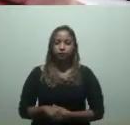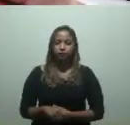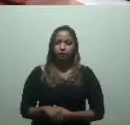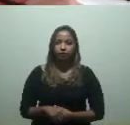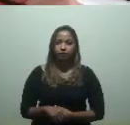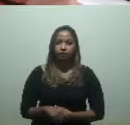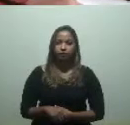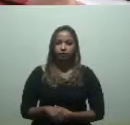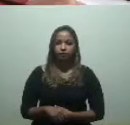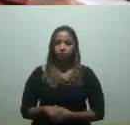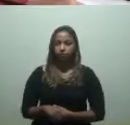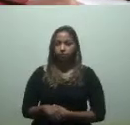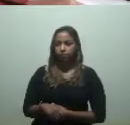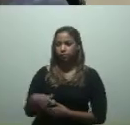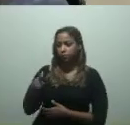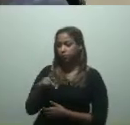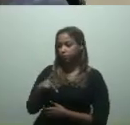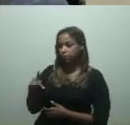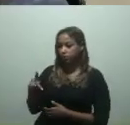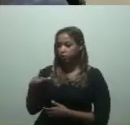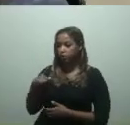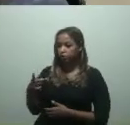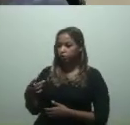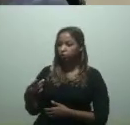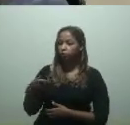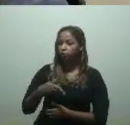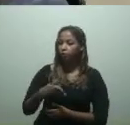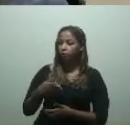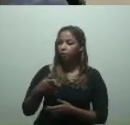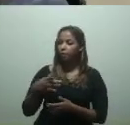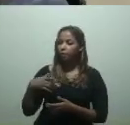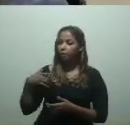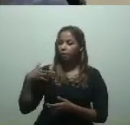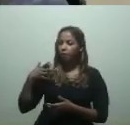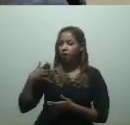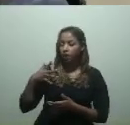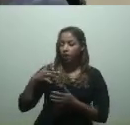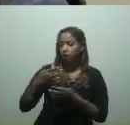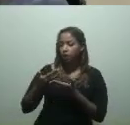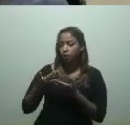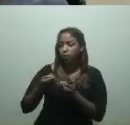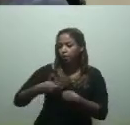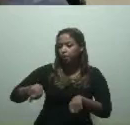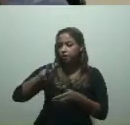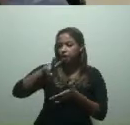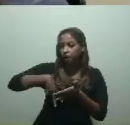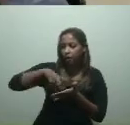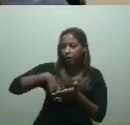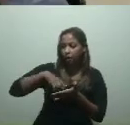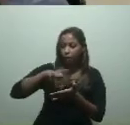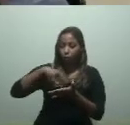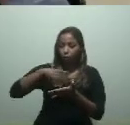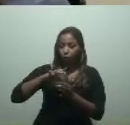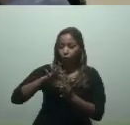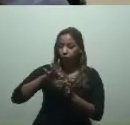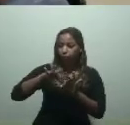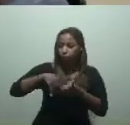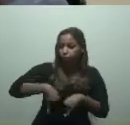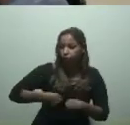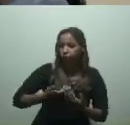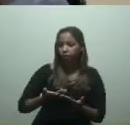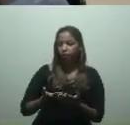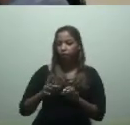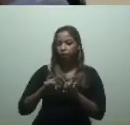Senhor presidente, submeto ao plenário a dispensa da leitura e votação da redação final ao projeto, ora